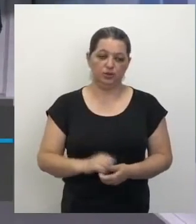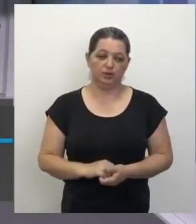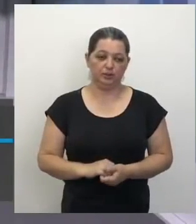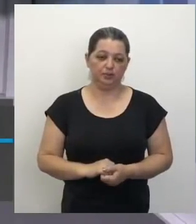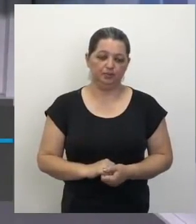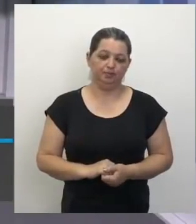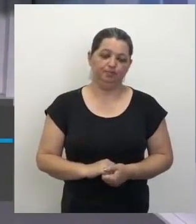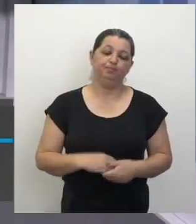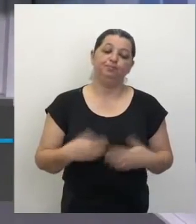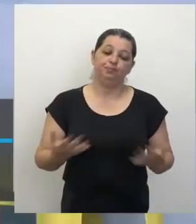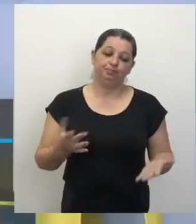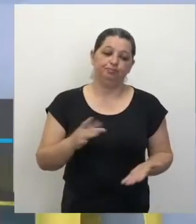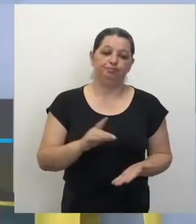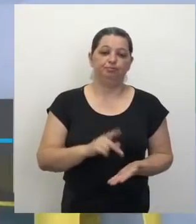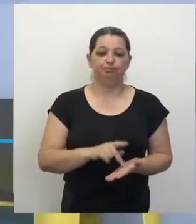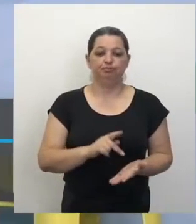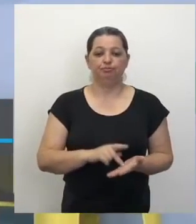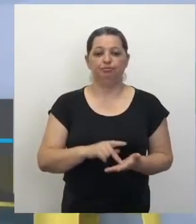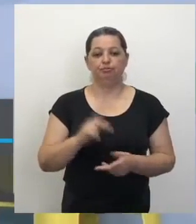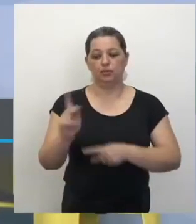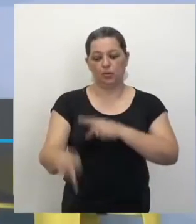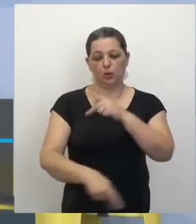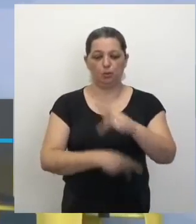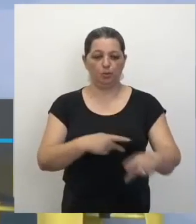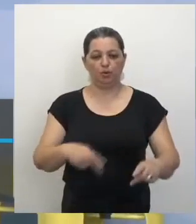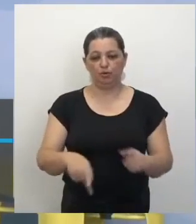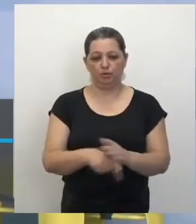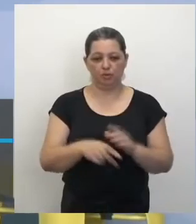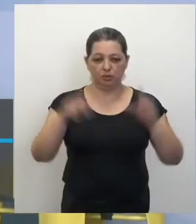Na verdade, para a gente falar dos maias,